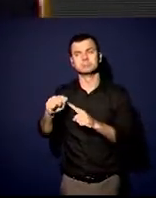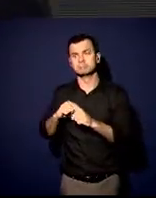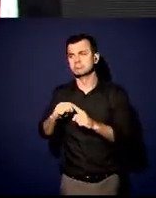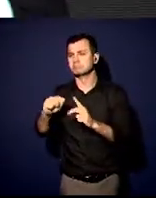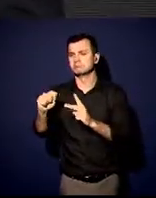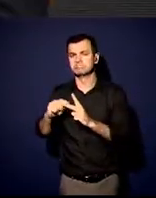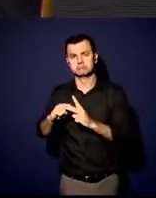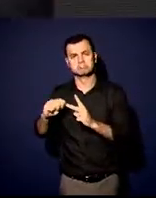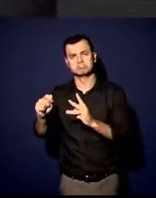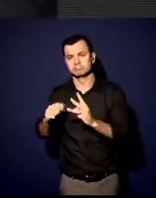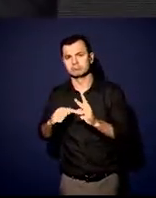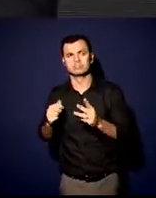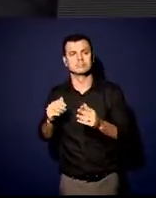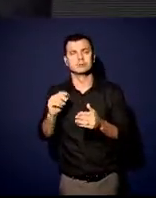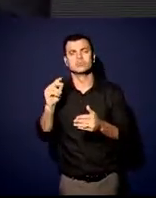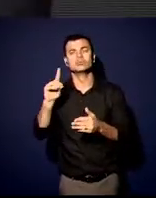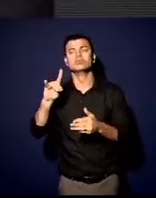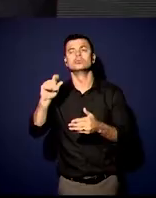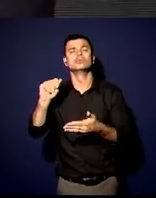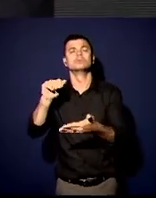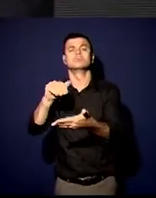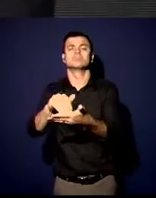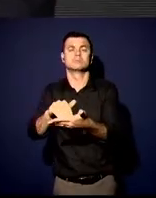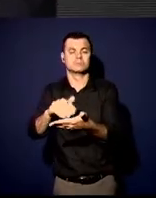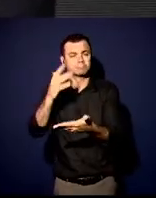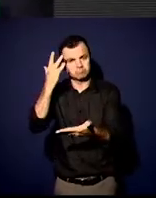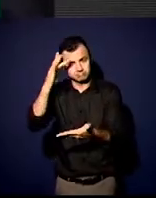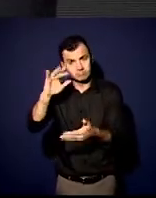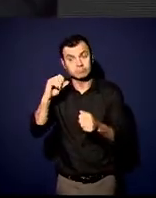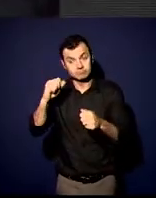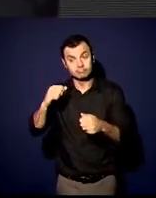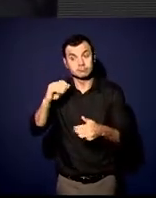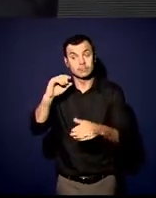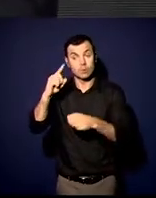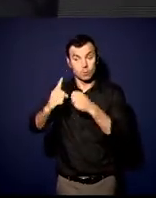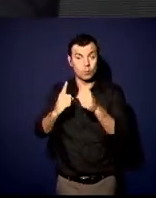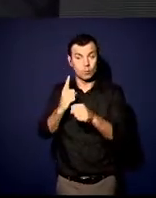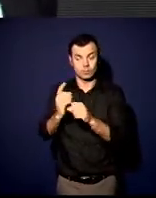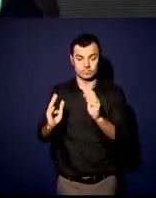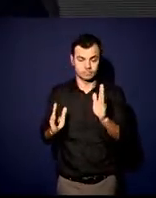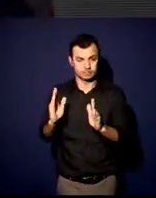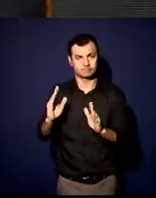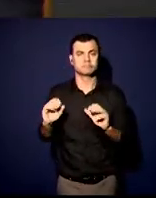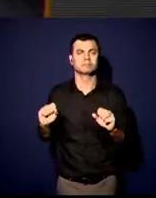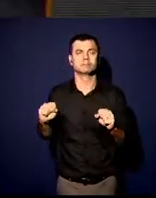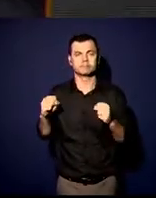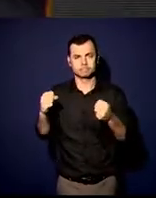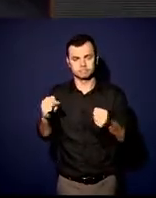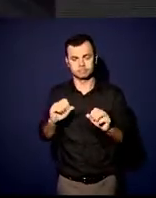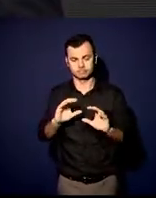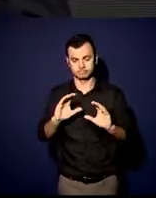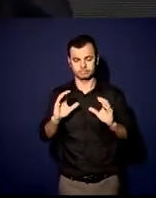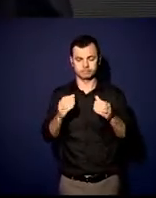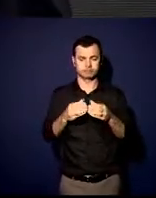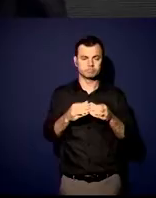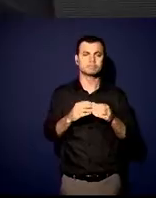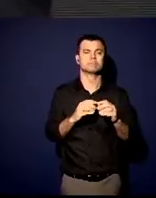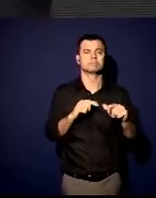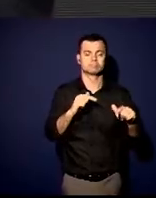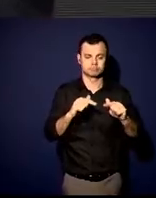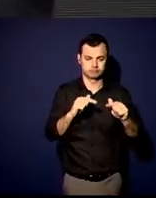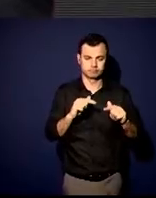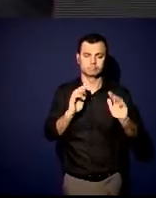é dois meses é três meses não dá para fixar isso tem que ser esse ano o esforço é para que seja esse ano o grupo de trabalho tá criado